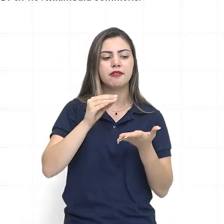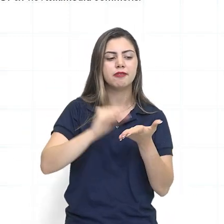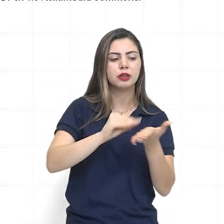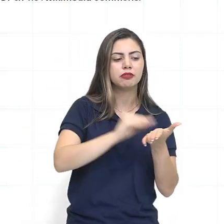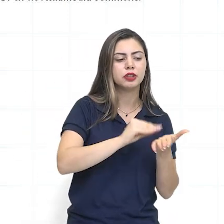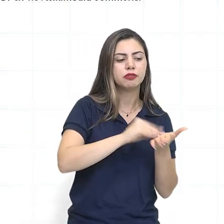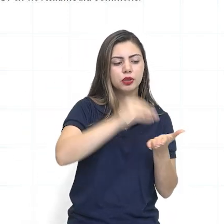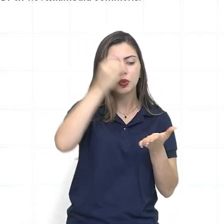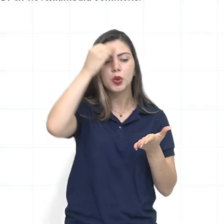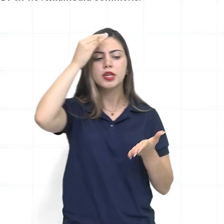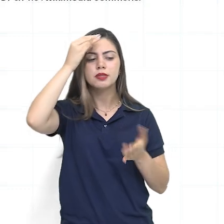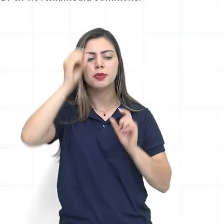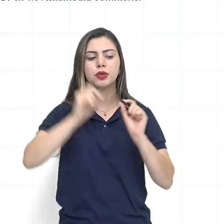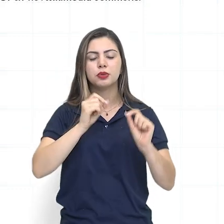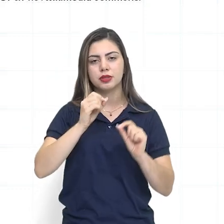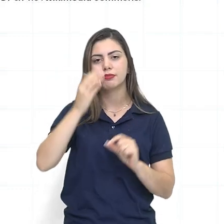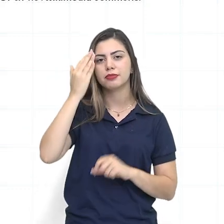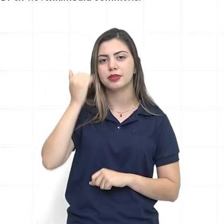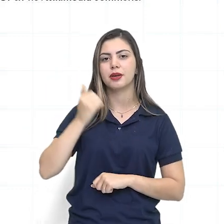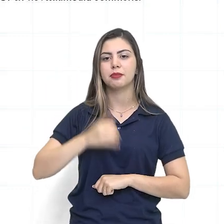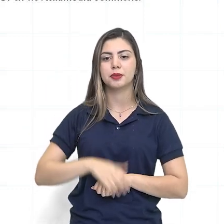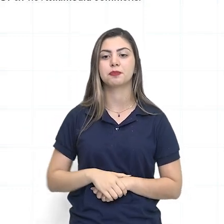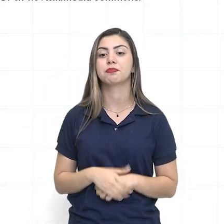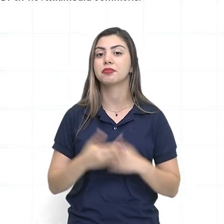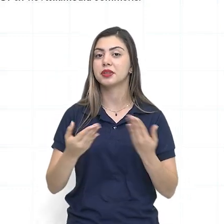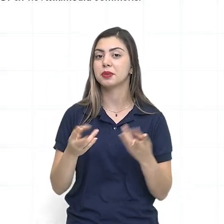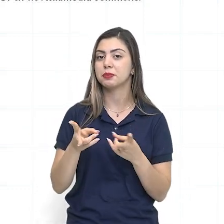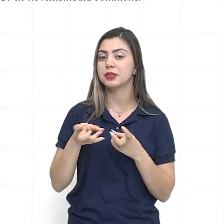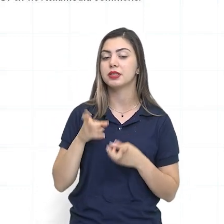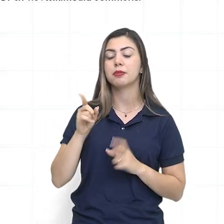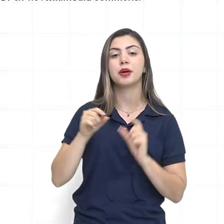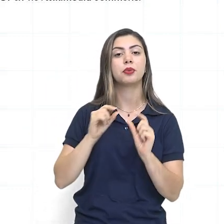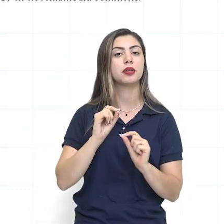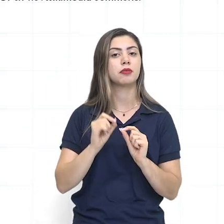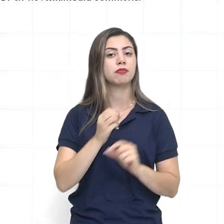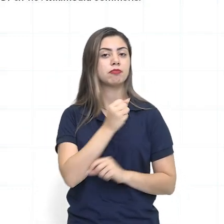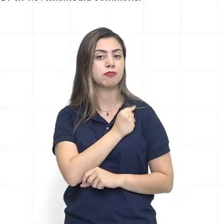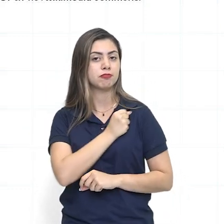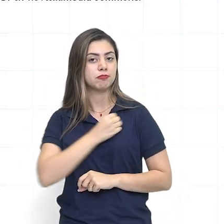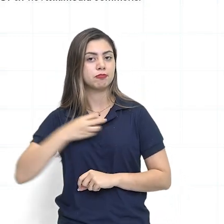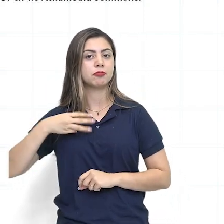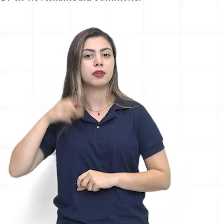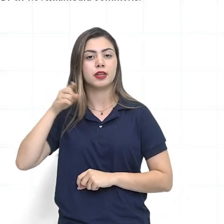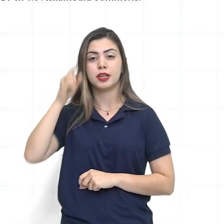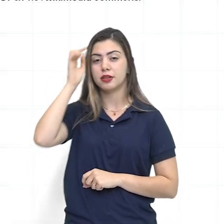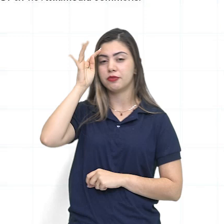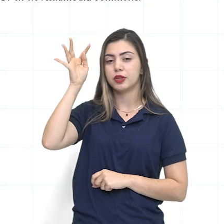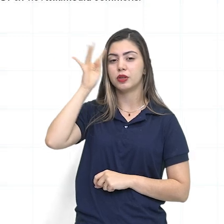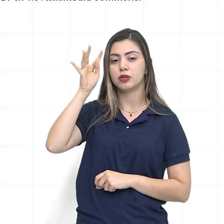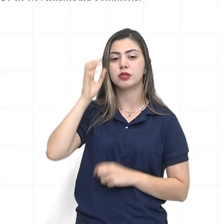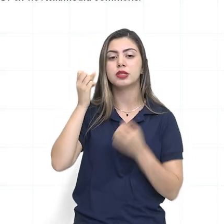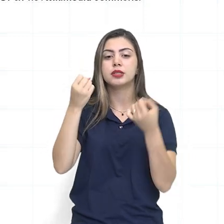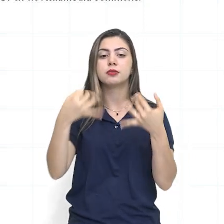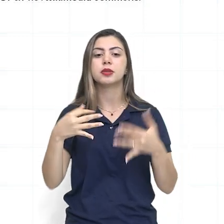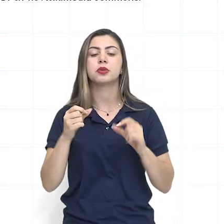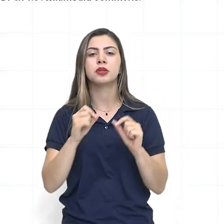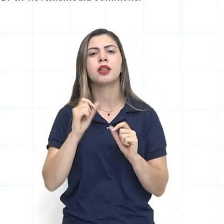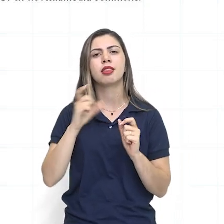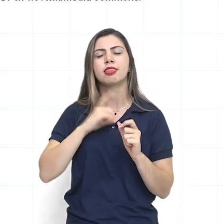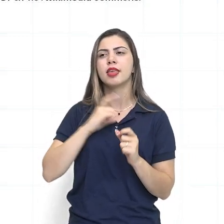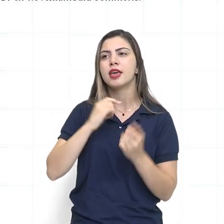entre aspas aí, porque foi o filósofo que disse. Logo, de nada adianta ter acúmulo